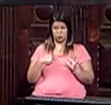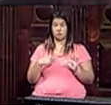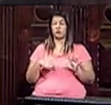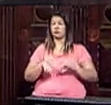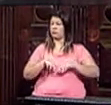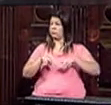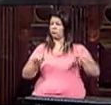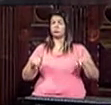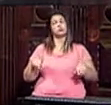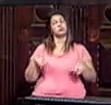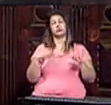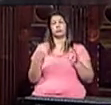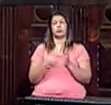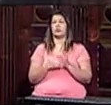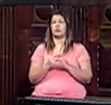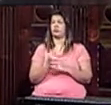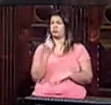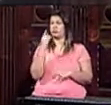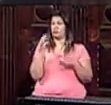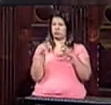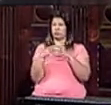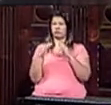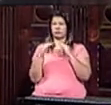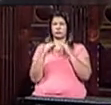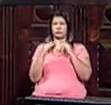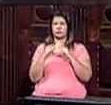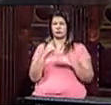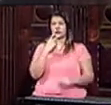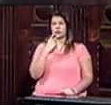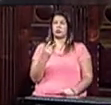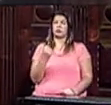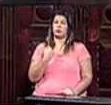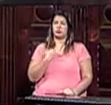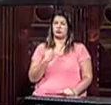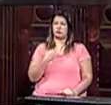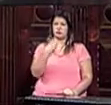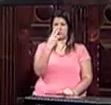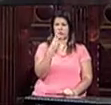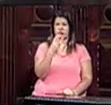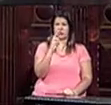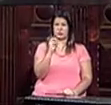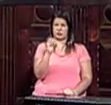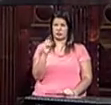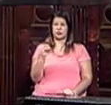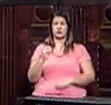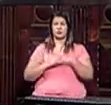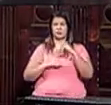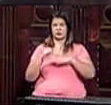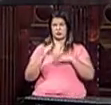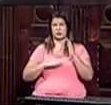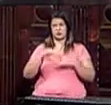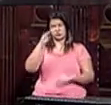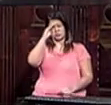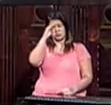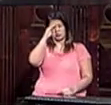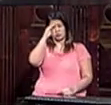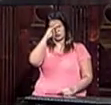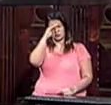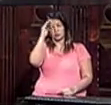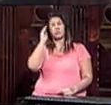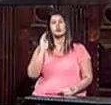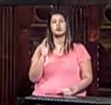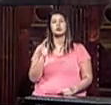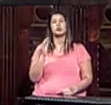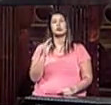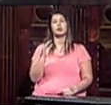somos unânimes em dizer que o número de 300 profissionais da Força de Segurança é